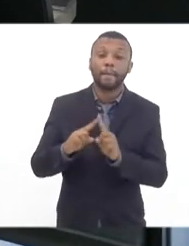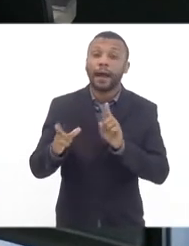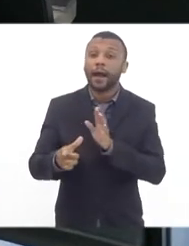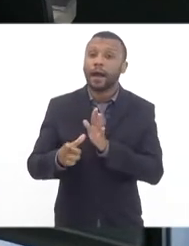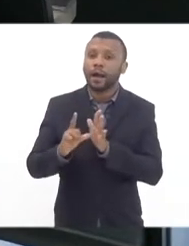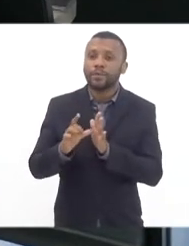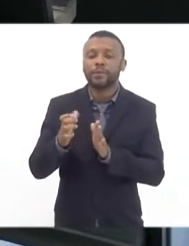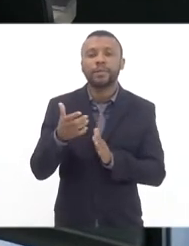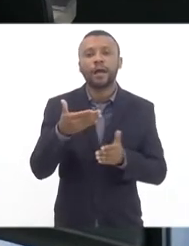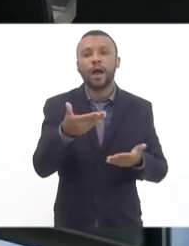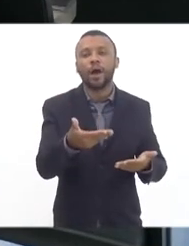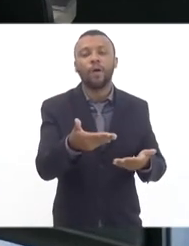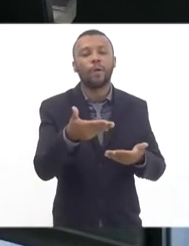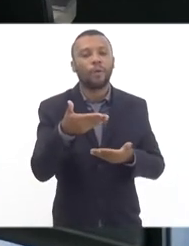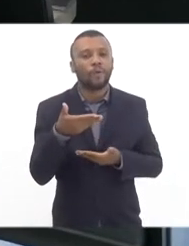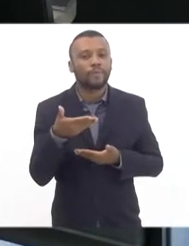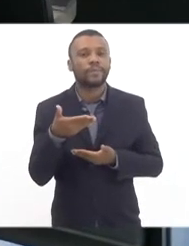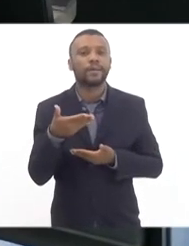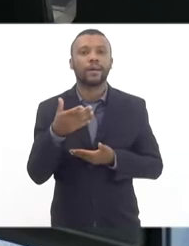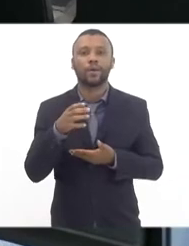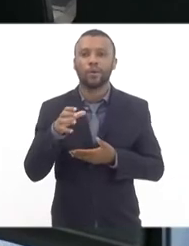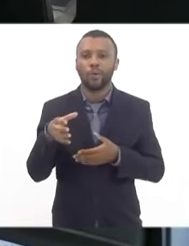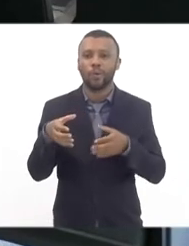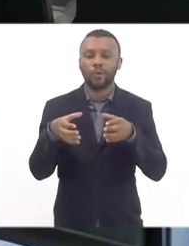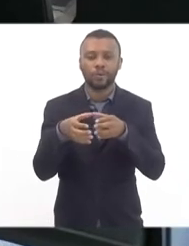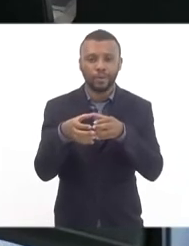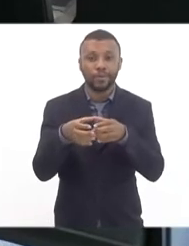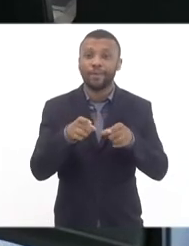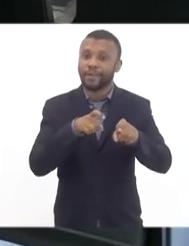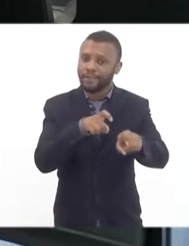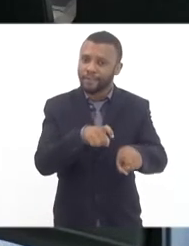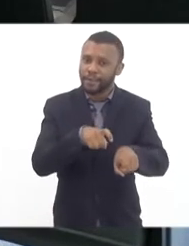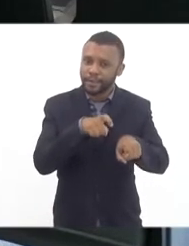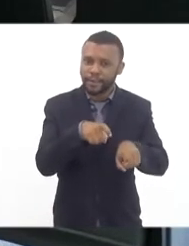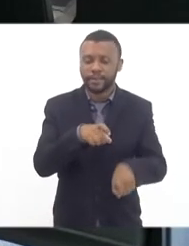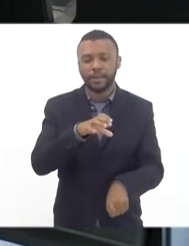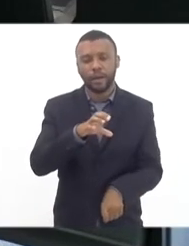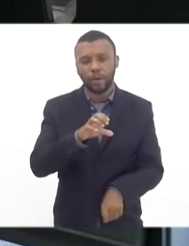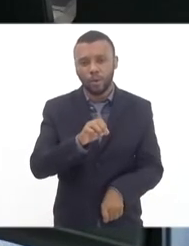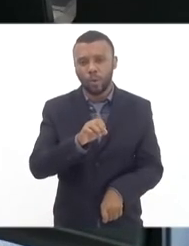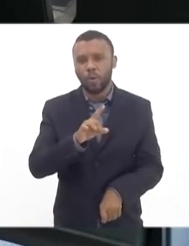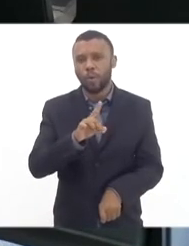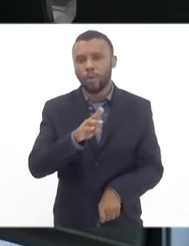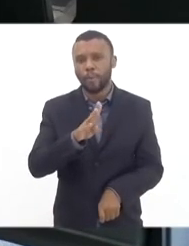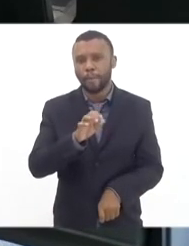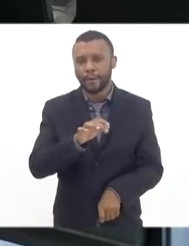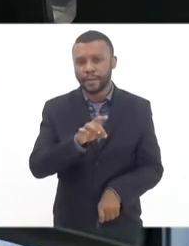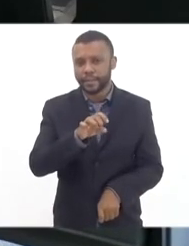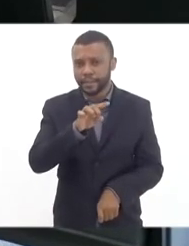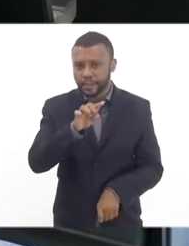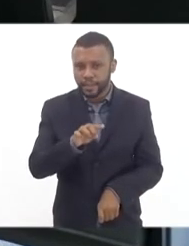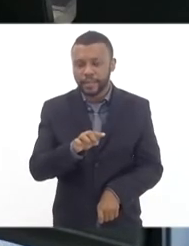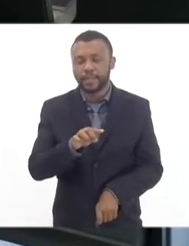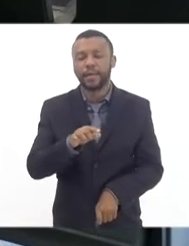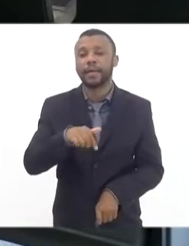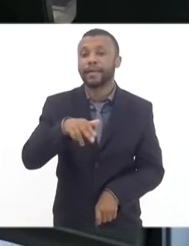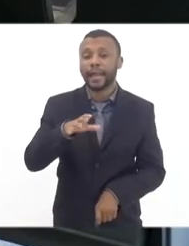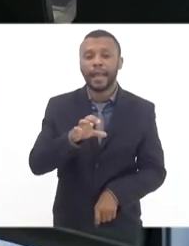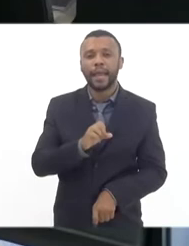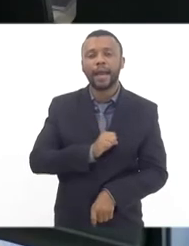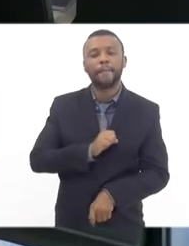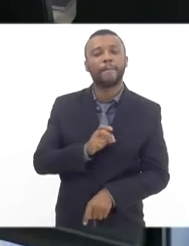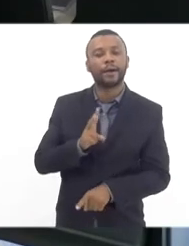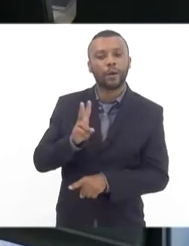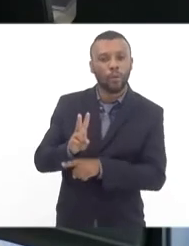eu gostaria de convidar o coletivo Fazenda Colubandê, Quem Ama, Cuida, para que as reuniões, professora